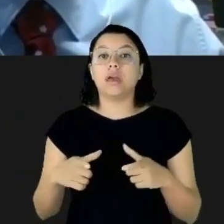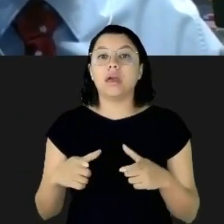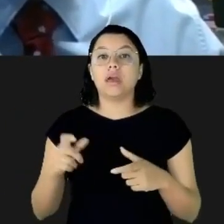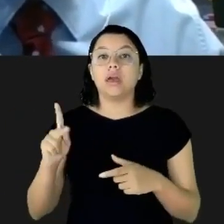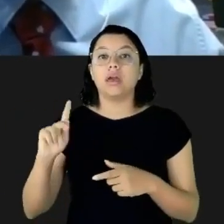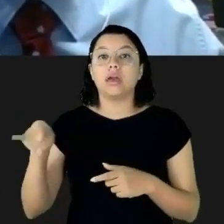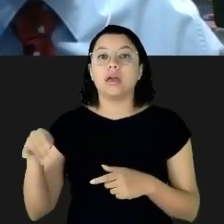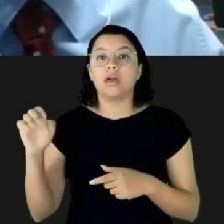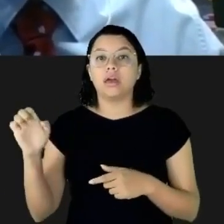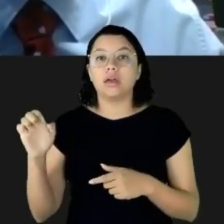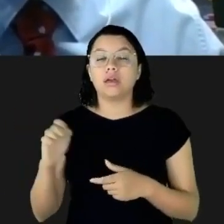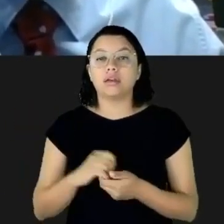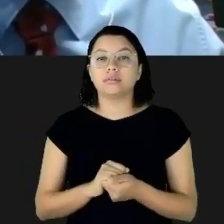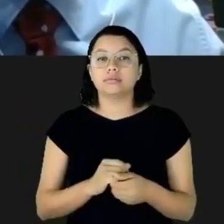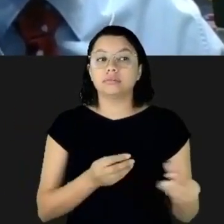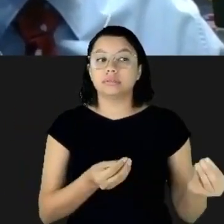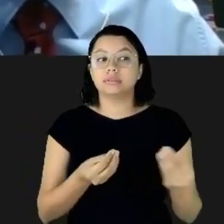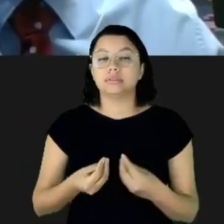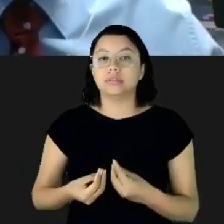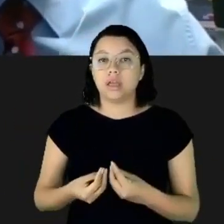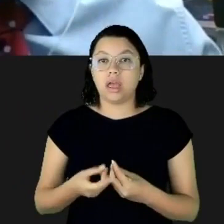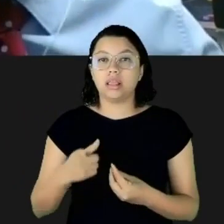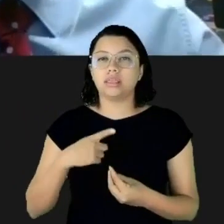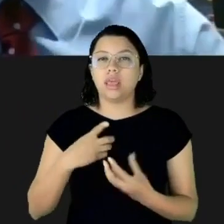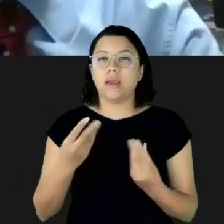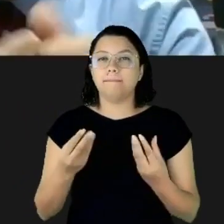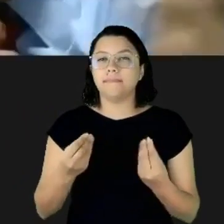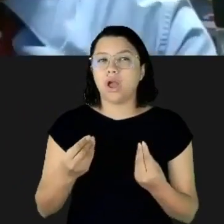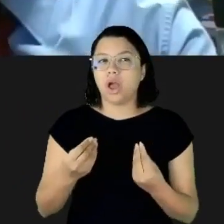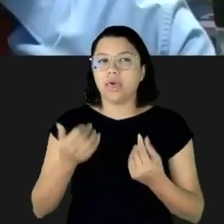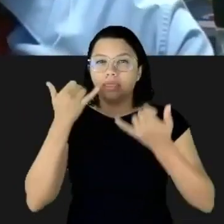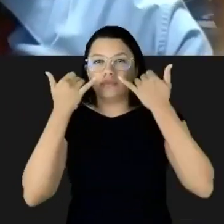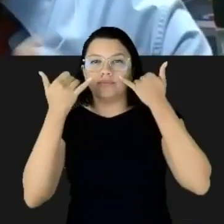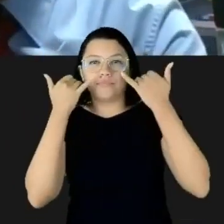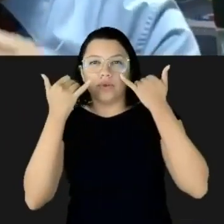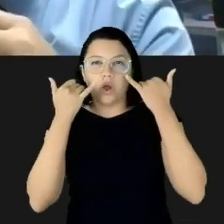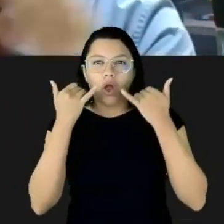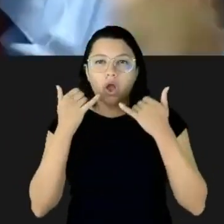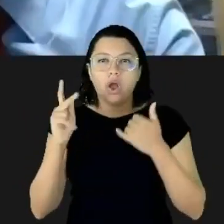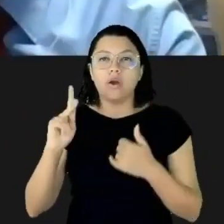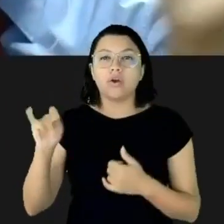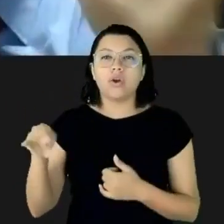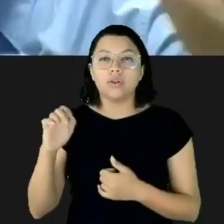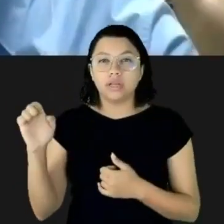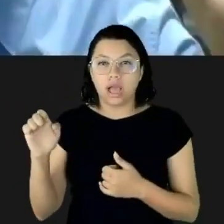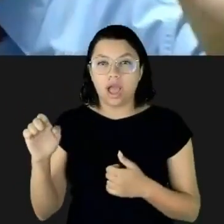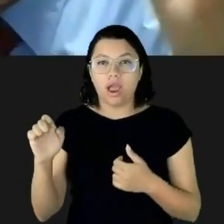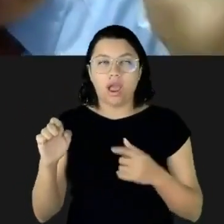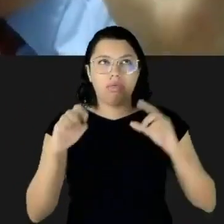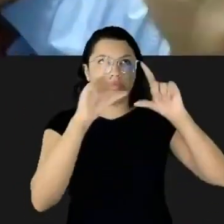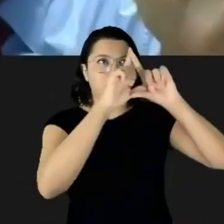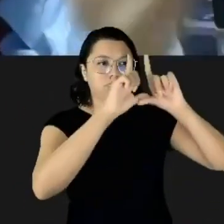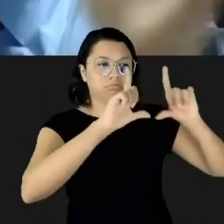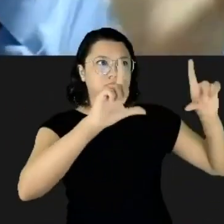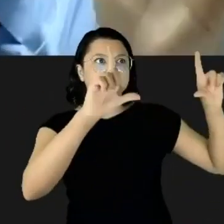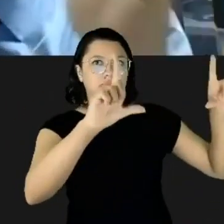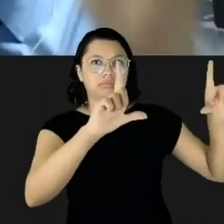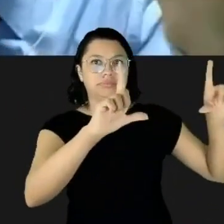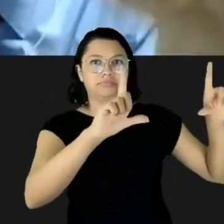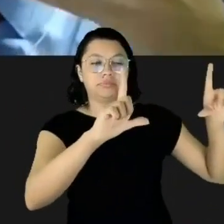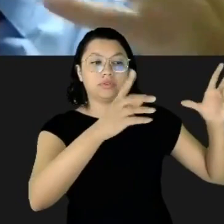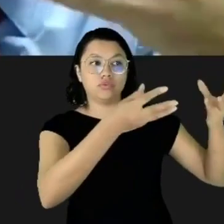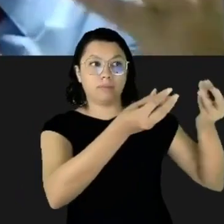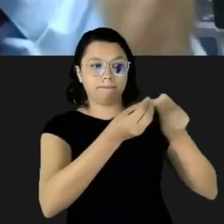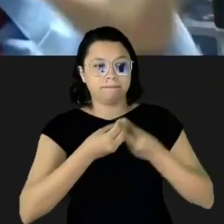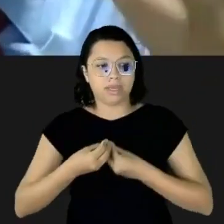onde o PJE ele traz ele tem um monte de dados dados assim o PJE é uma prateleira eletrônica eu falo